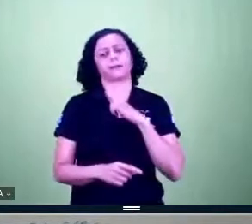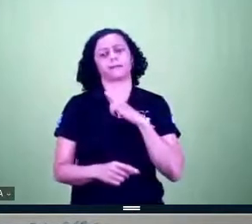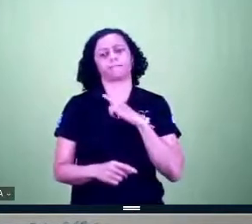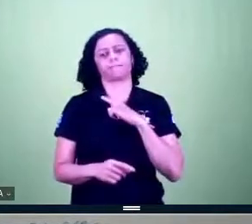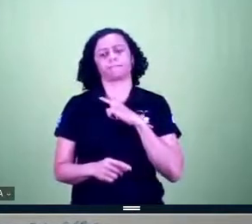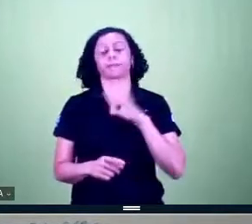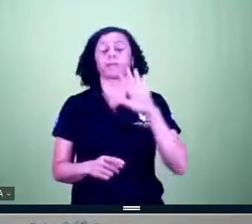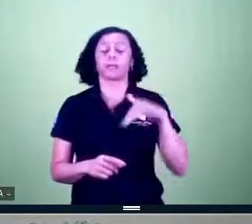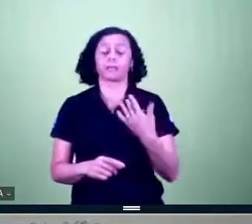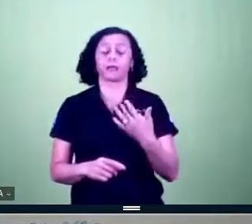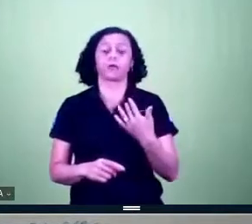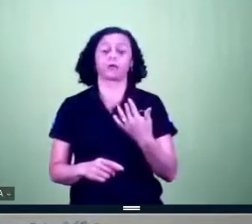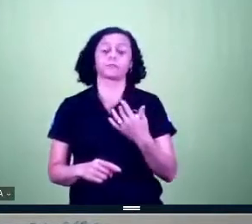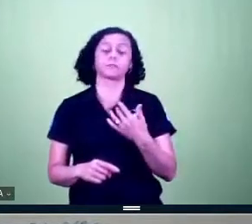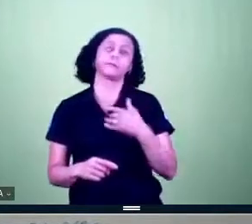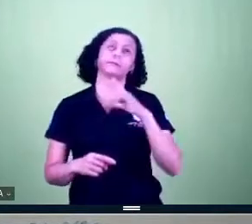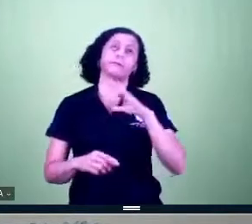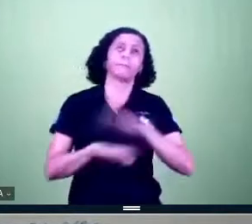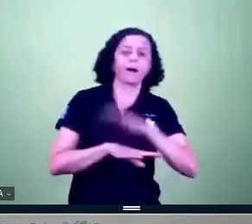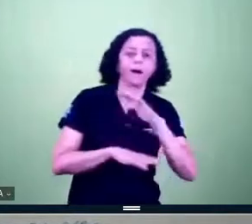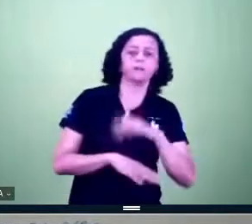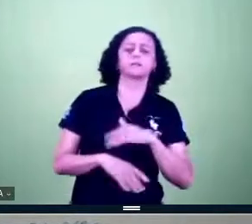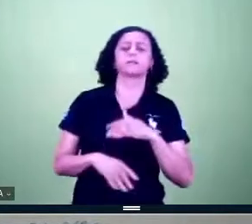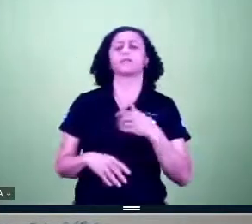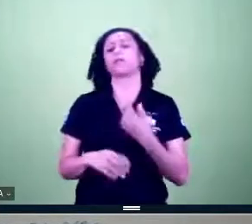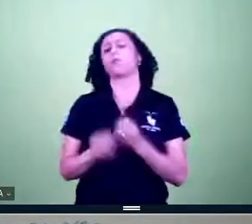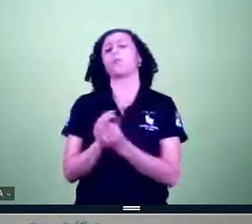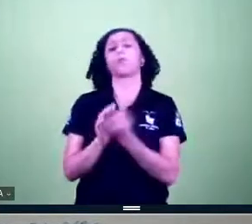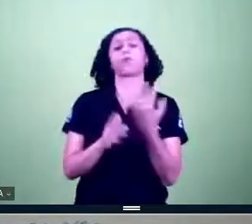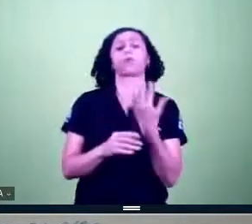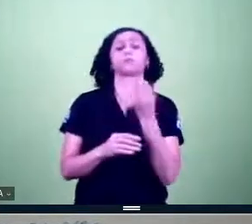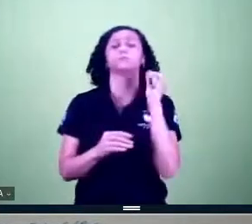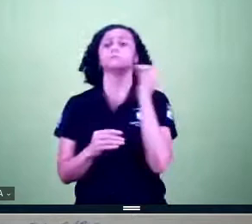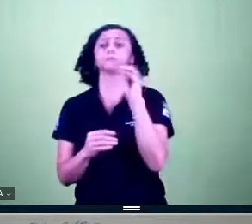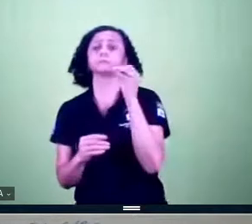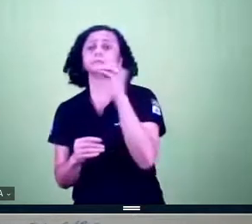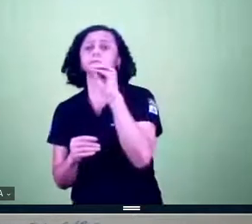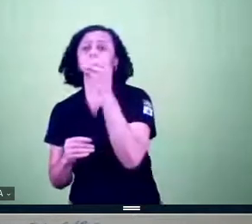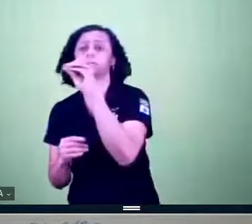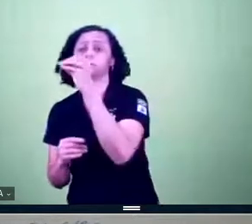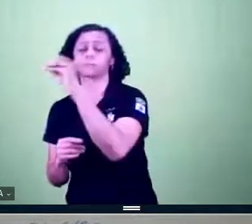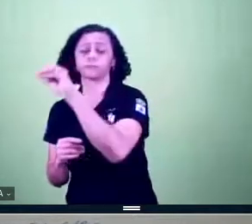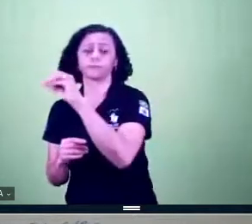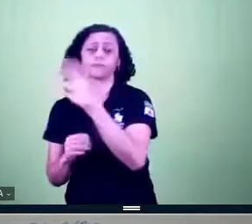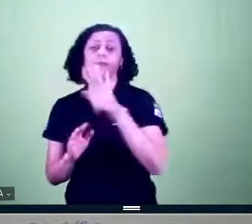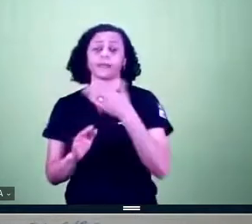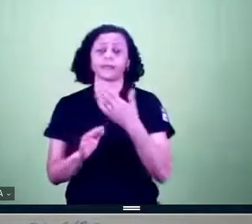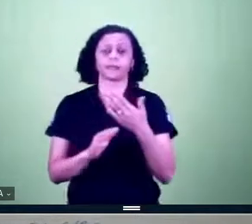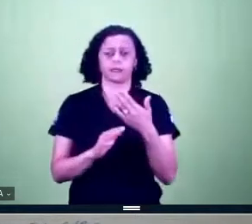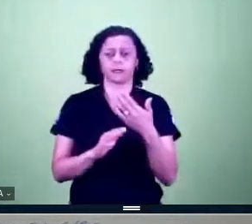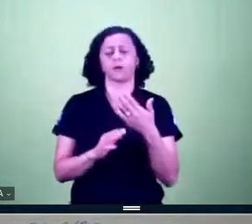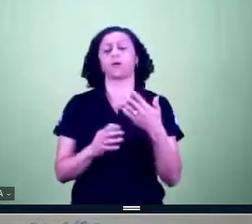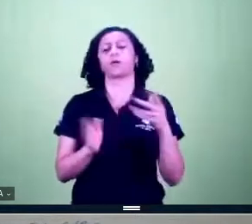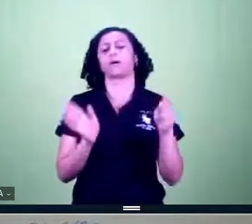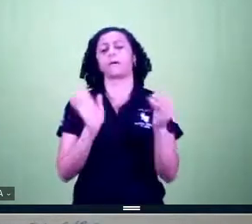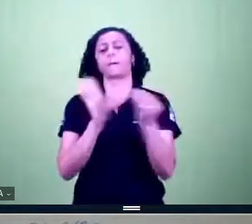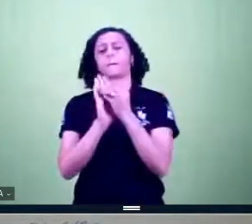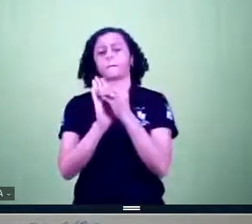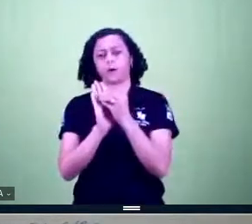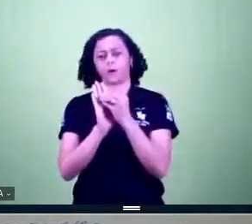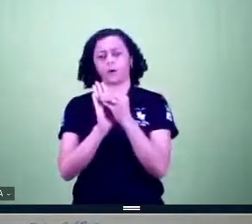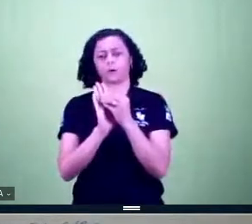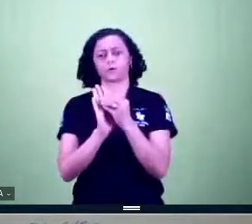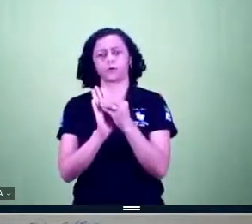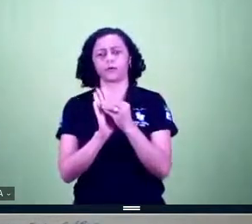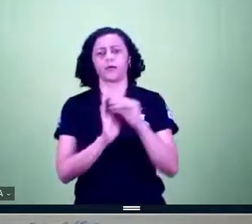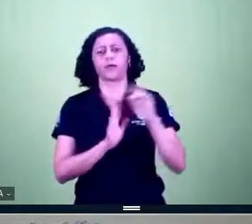mais VF2 mais VF3, quantas eu tivesse. Então, de um lado da expressão, eu coloco as minhas elevações. Do outro lado, eu